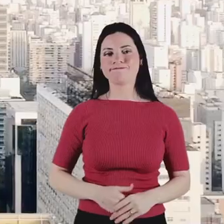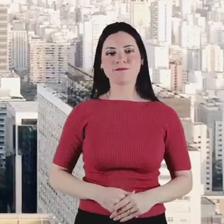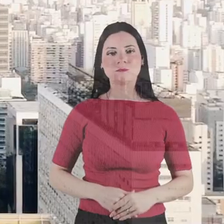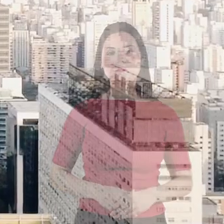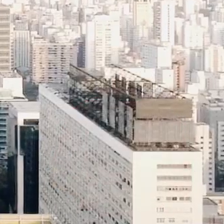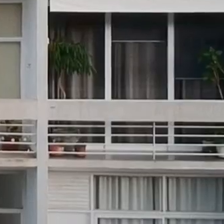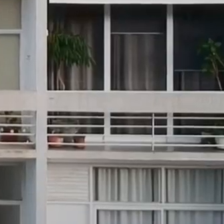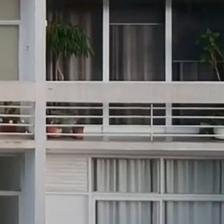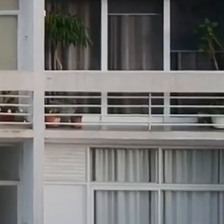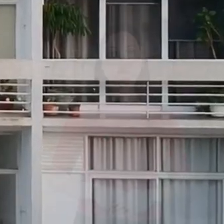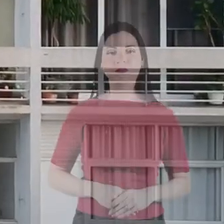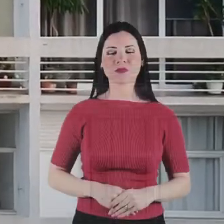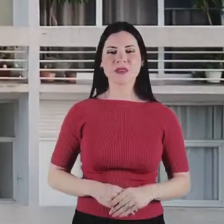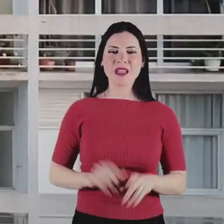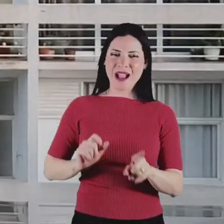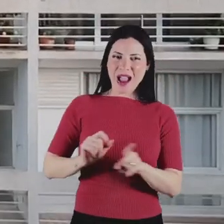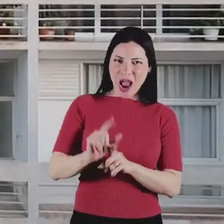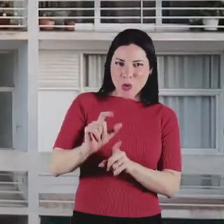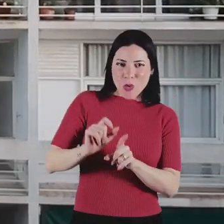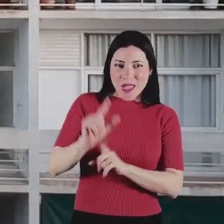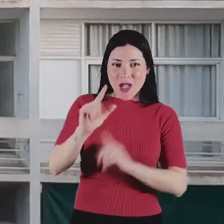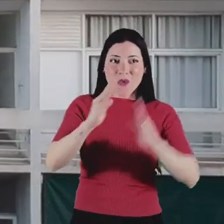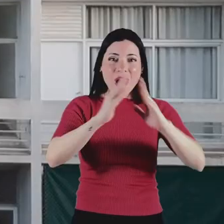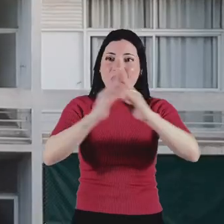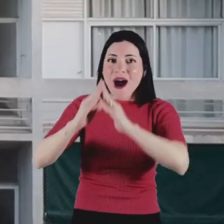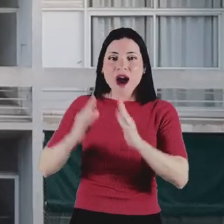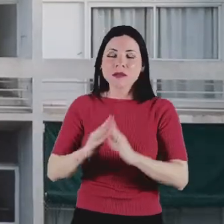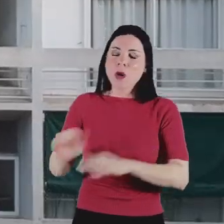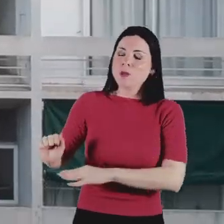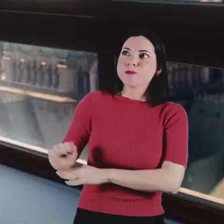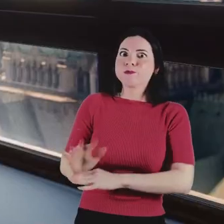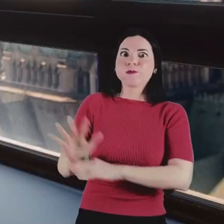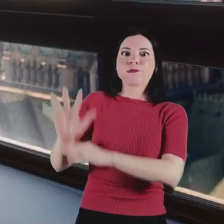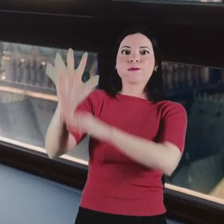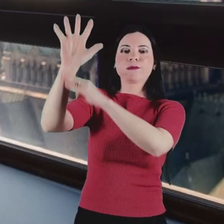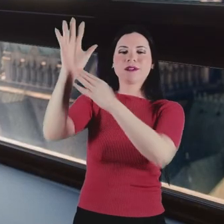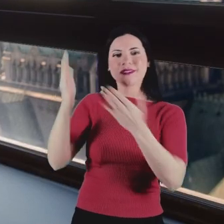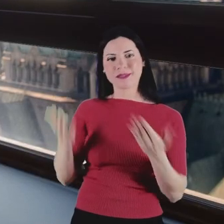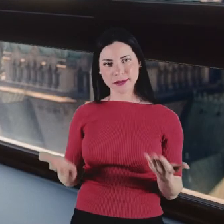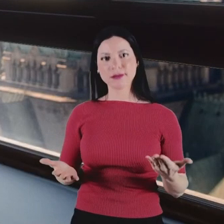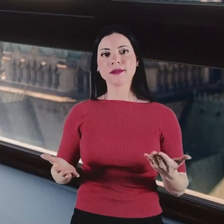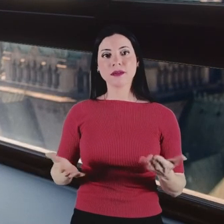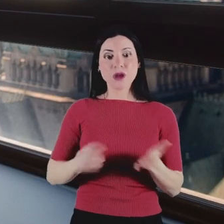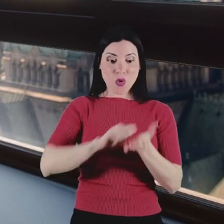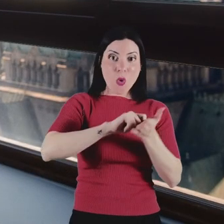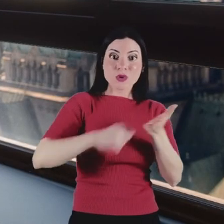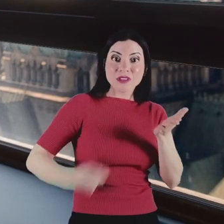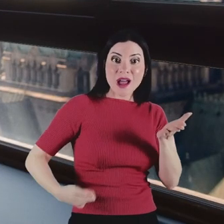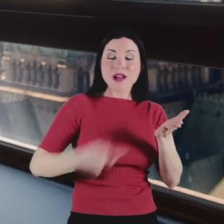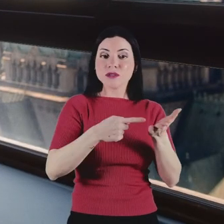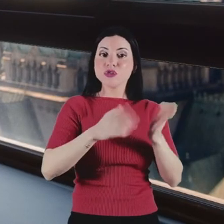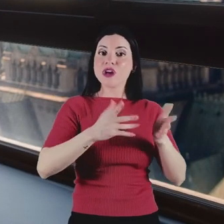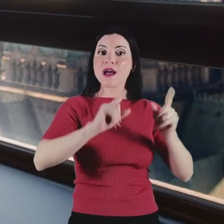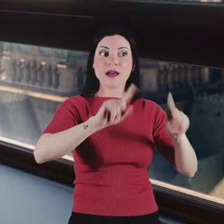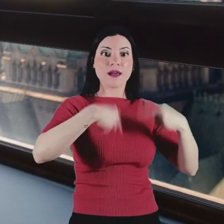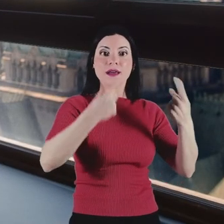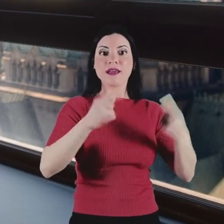exploração. O aluguel encareceu demais. Muitos dos contratos de aluguel eram